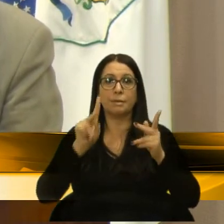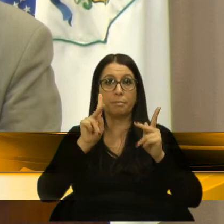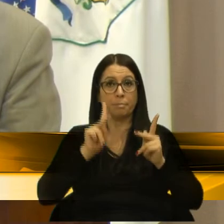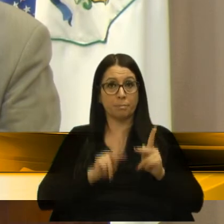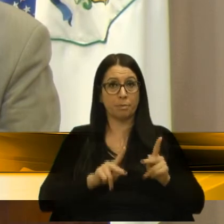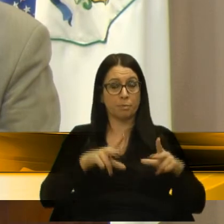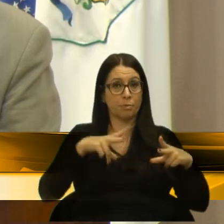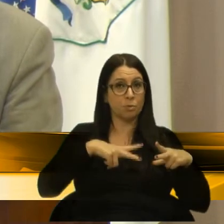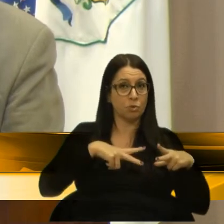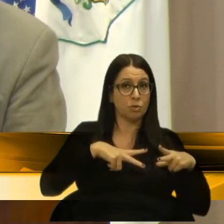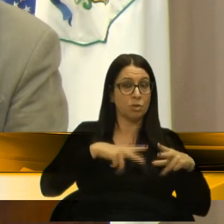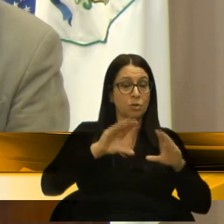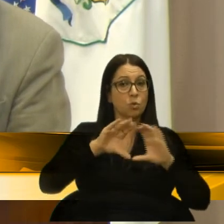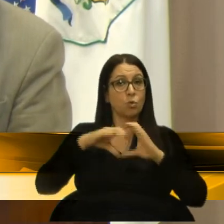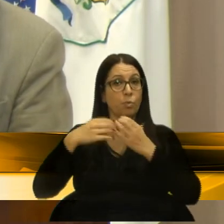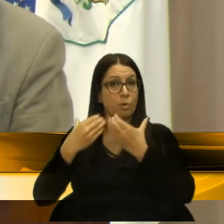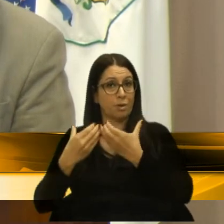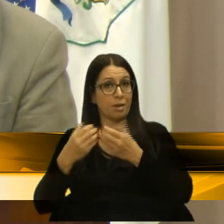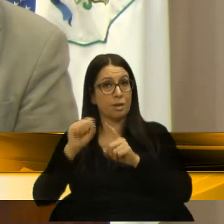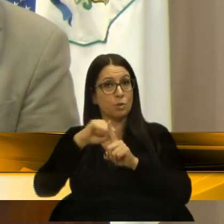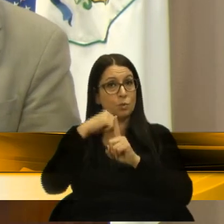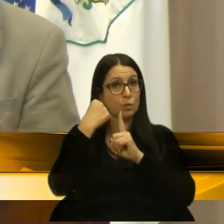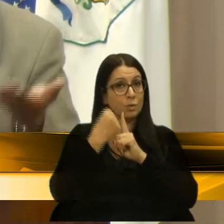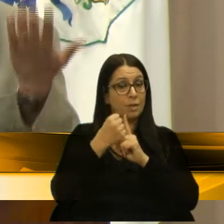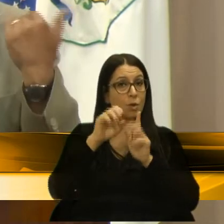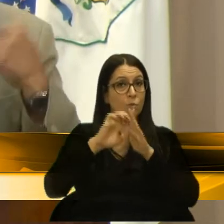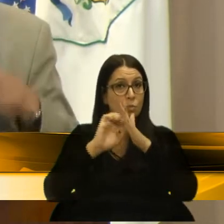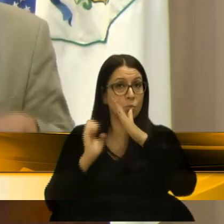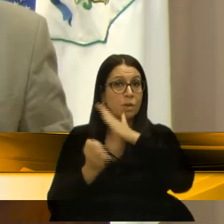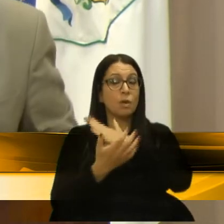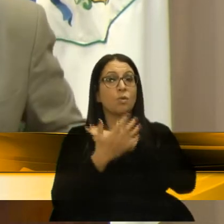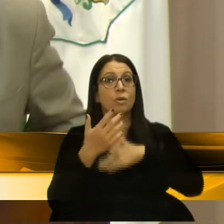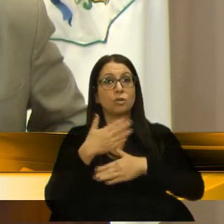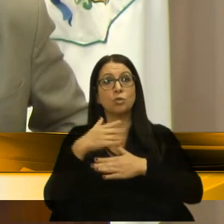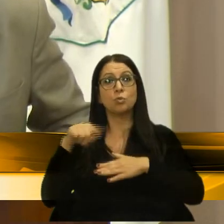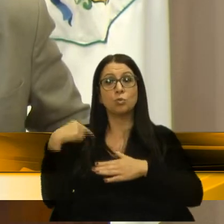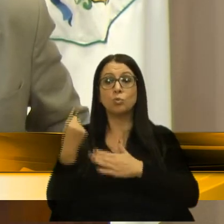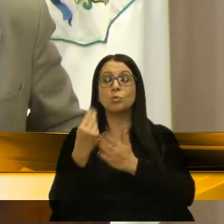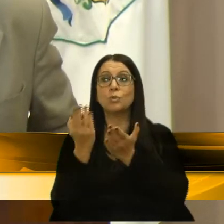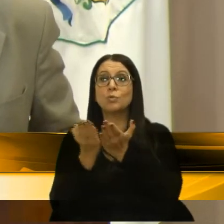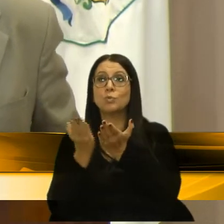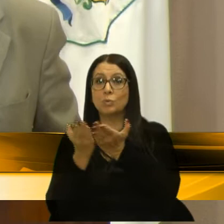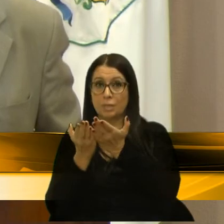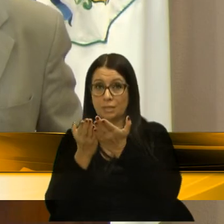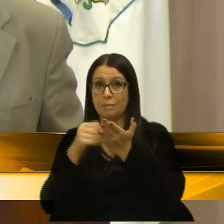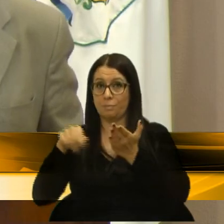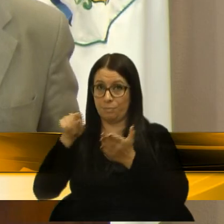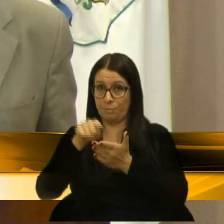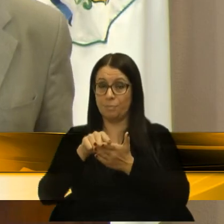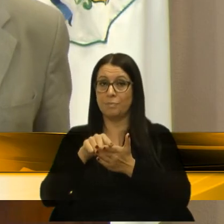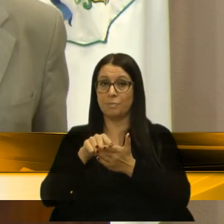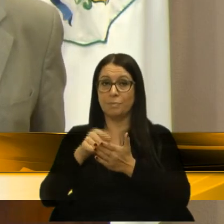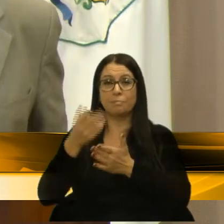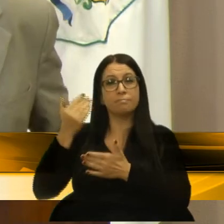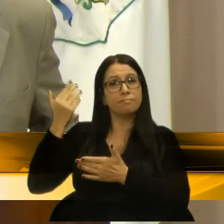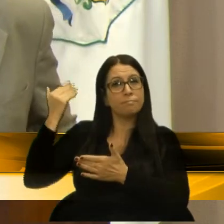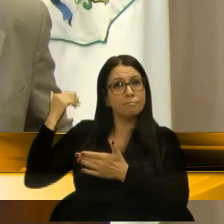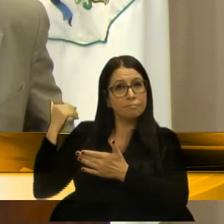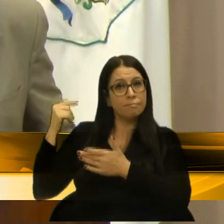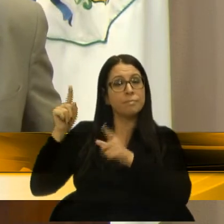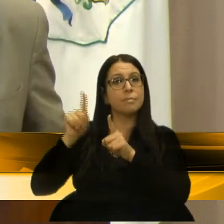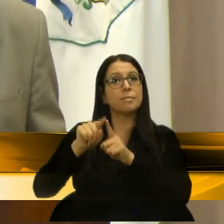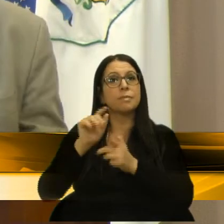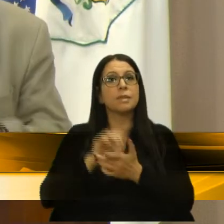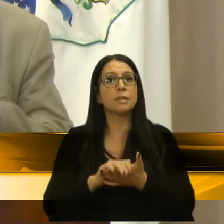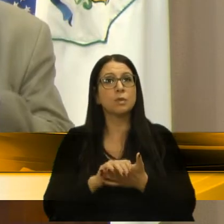pessoal, comunitária, social e ecológica. Quando nós estudamos nos bancos da universidade lá atrás, nas cadeiras